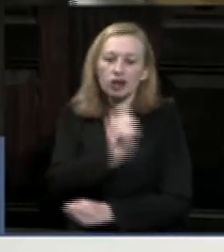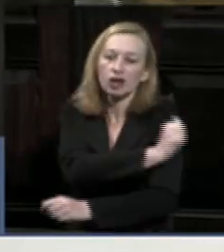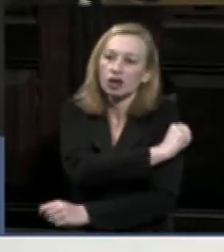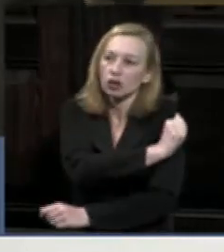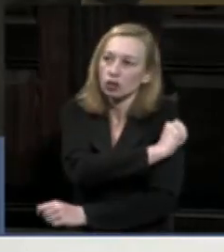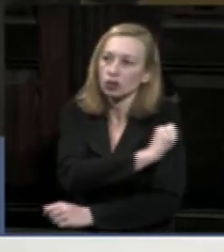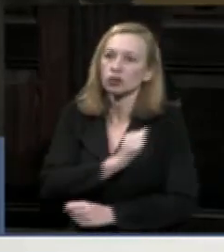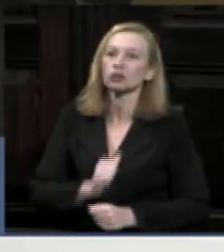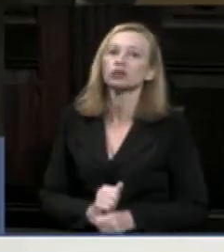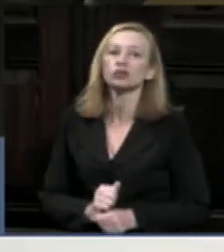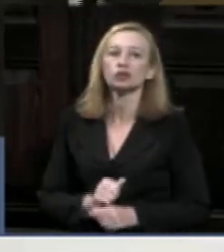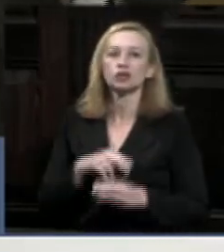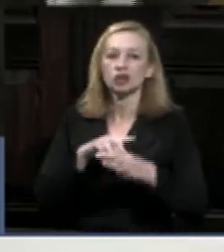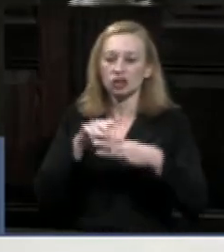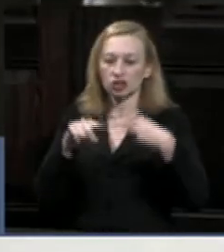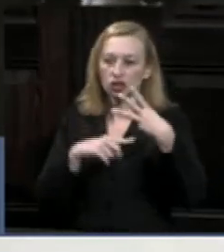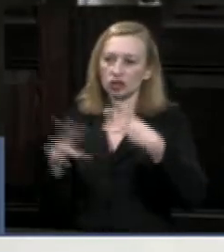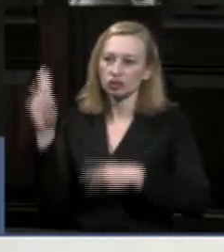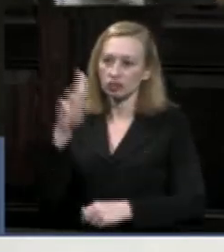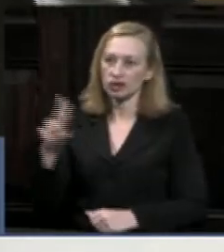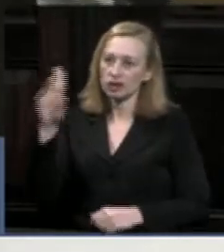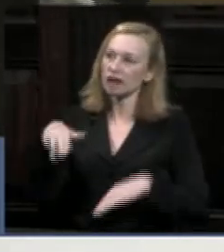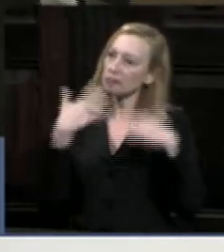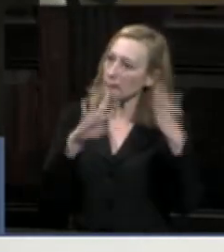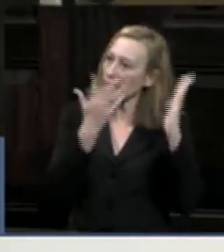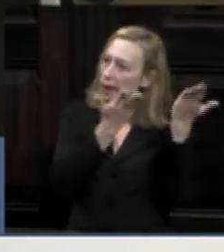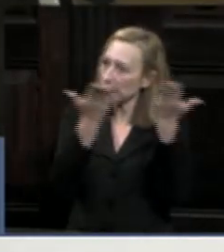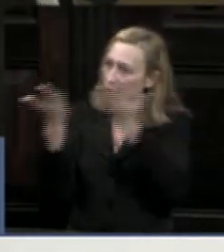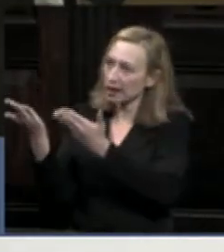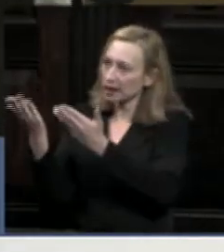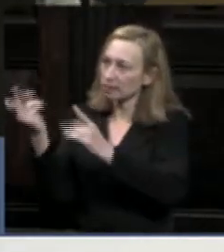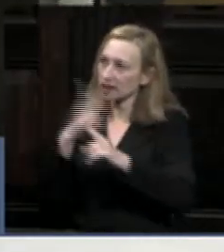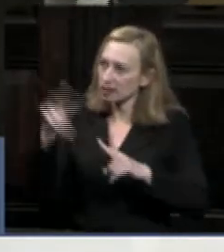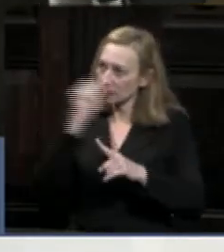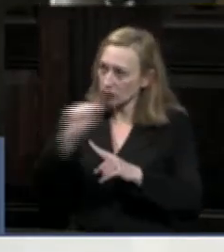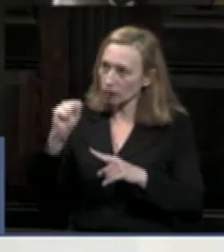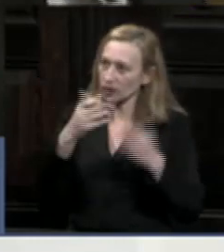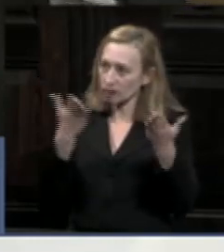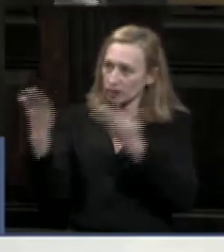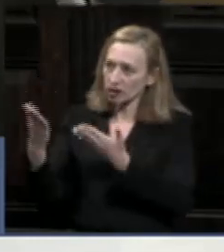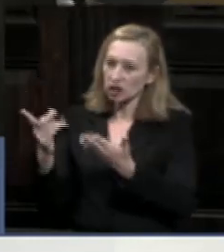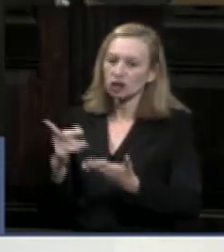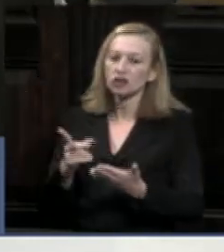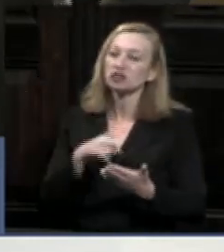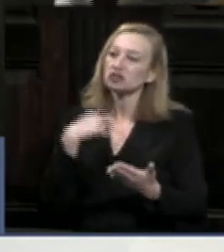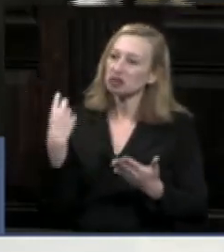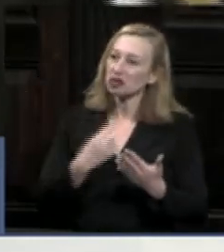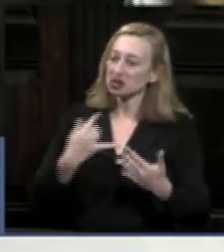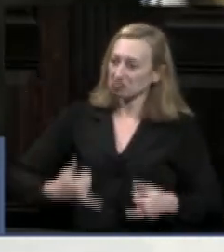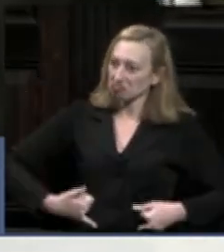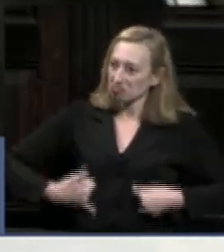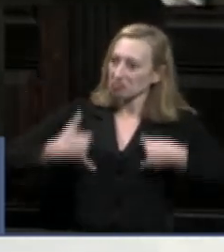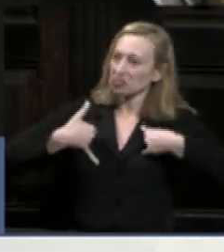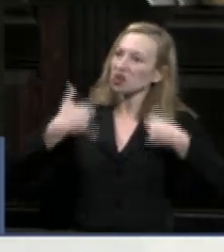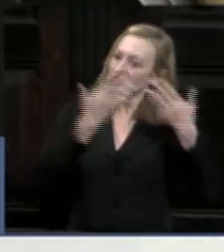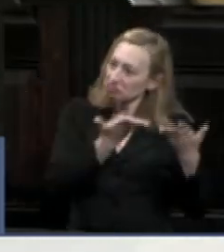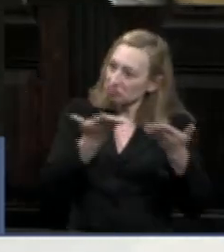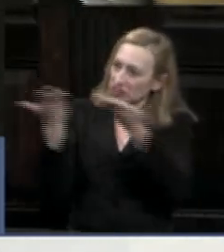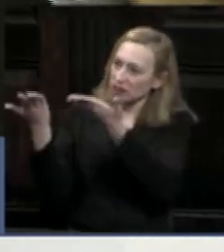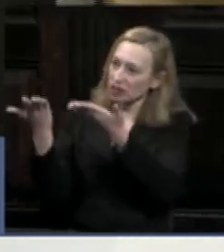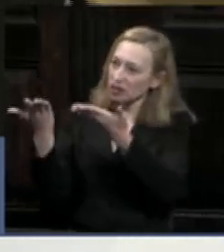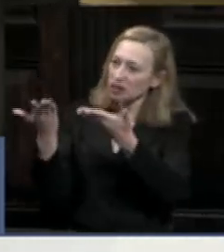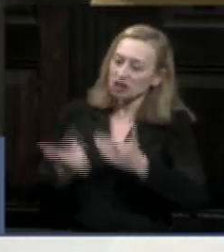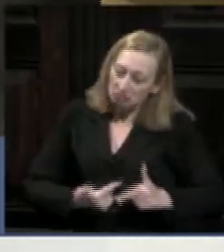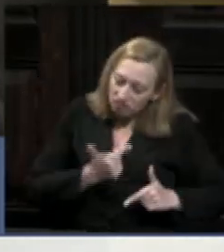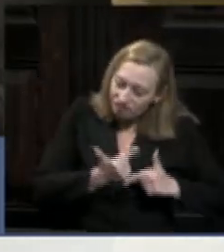uenf e uezo parabéns por essa conquista estamos orgulhosos de vocês terem